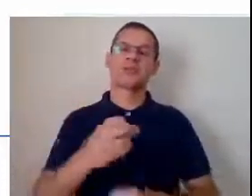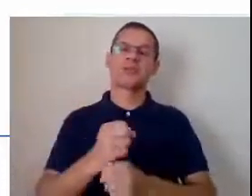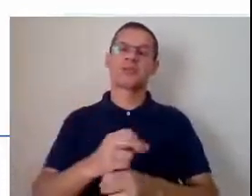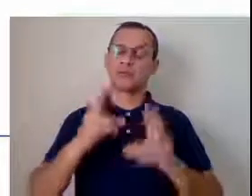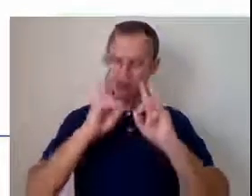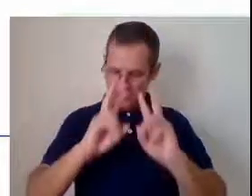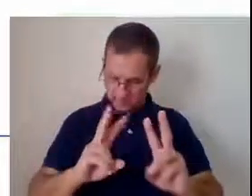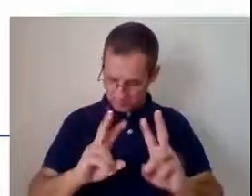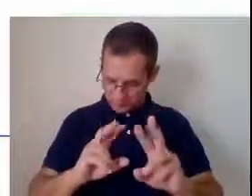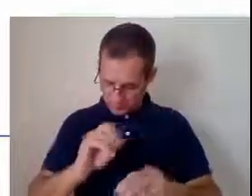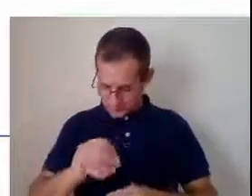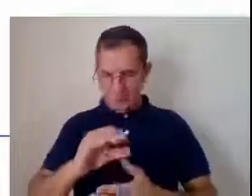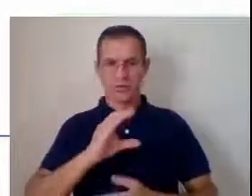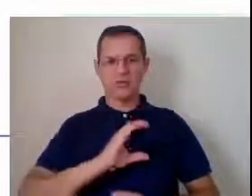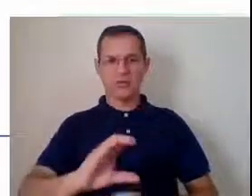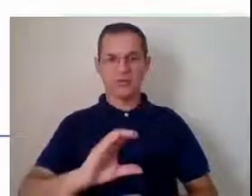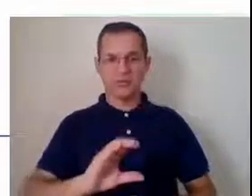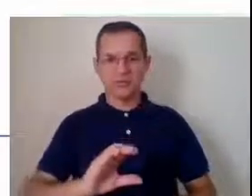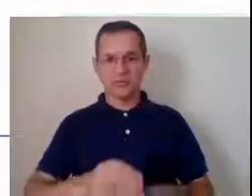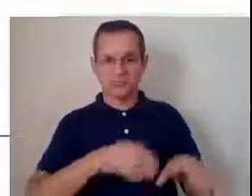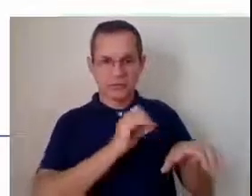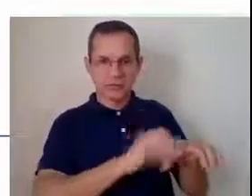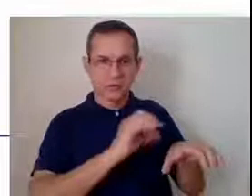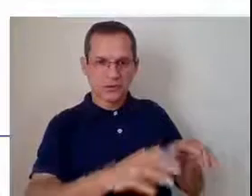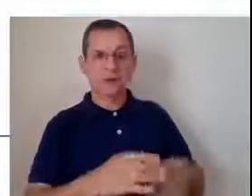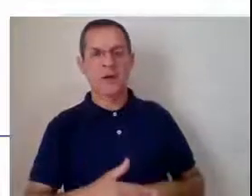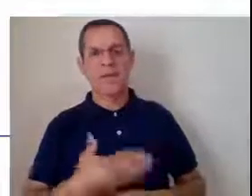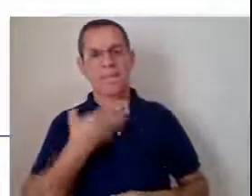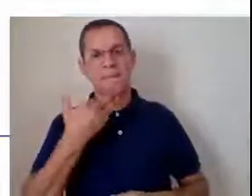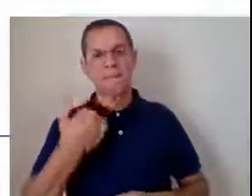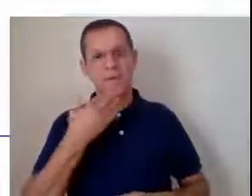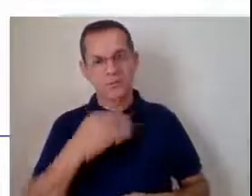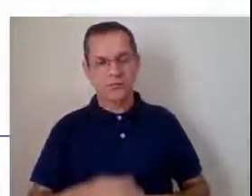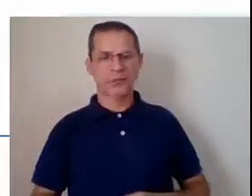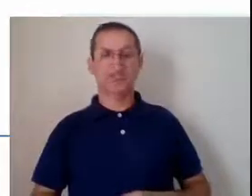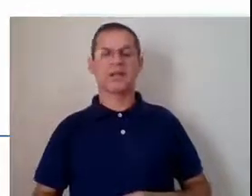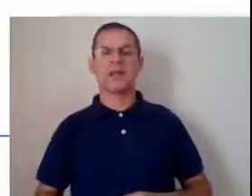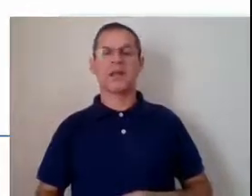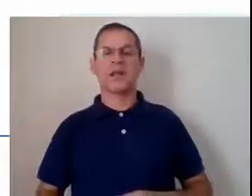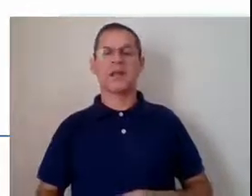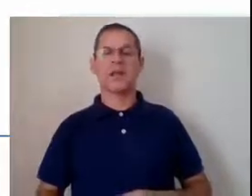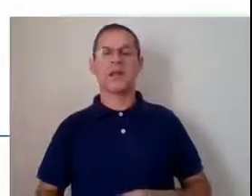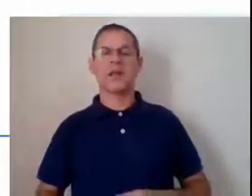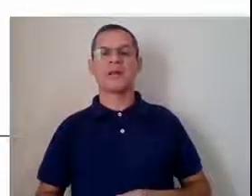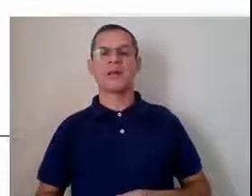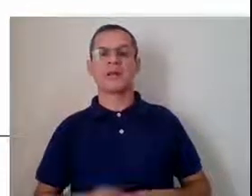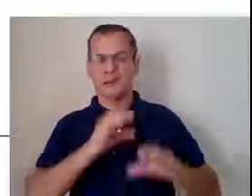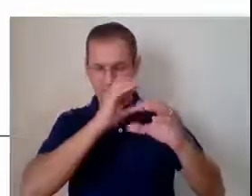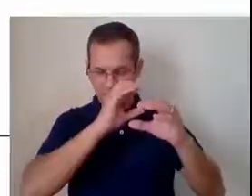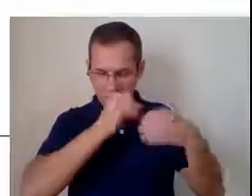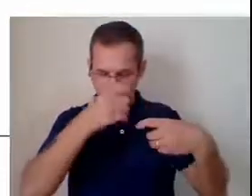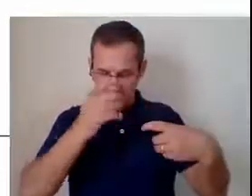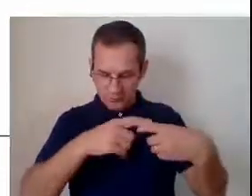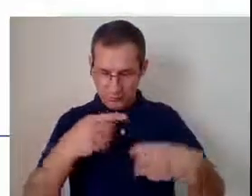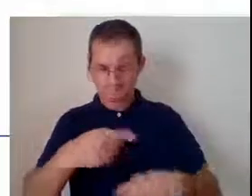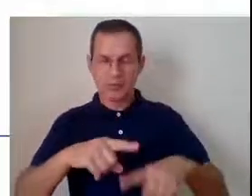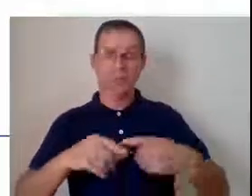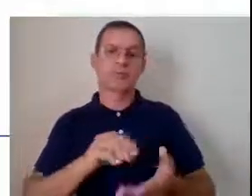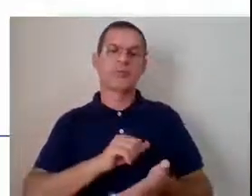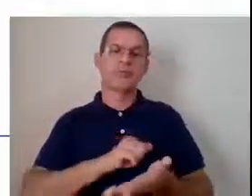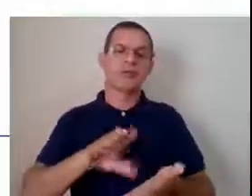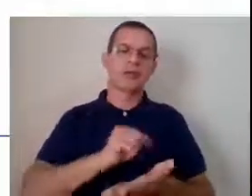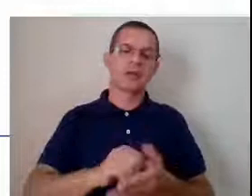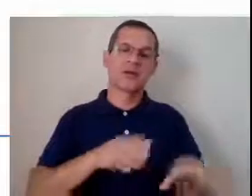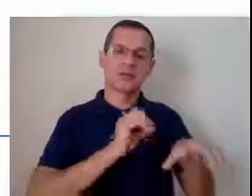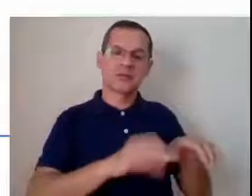vemos o quê? Que o investimento em saneamento aumentou e as consultas diminuíram. Exemplo, o valor gasto com saneamento